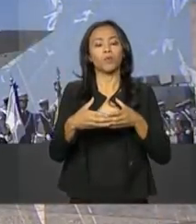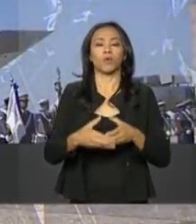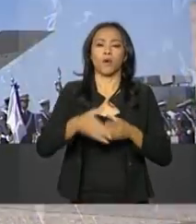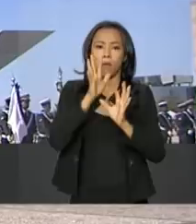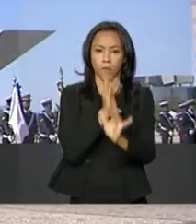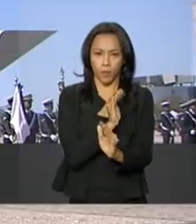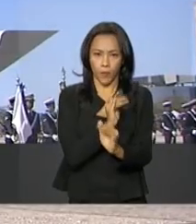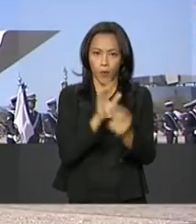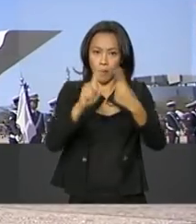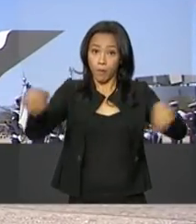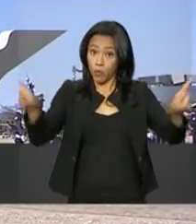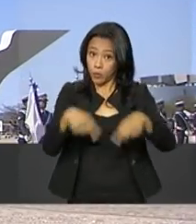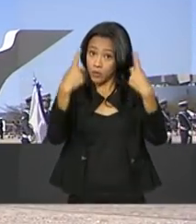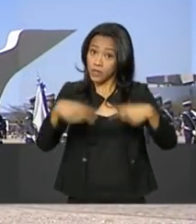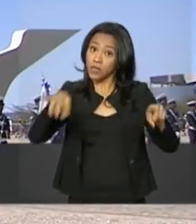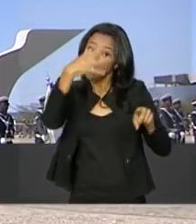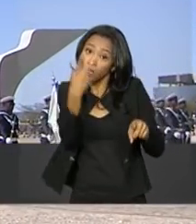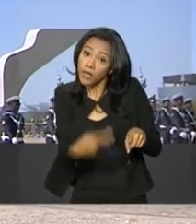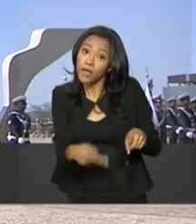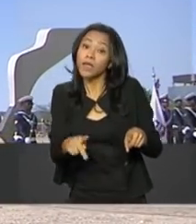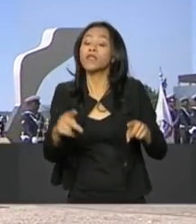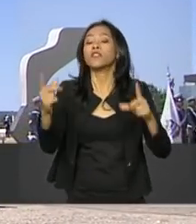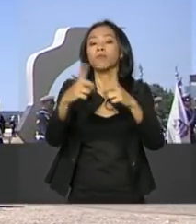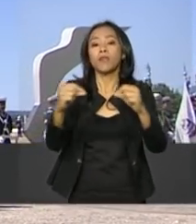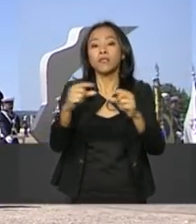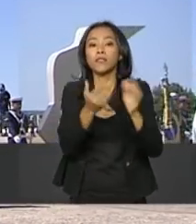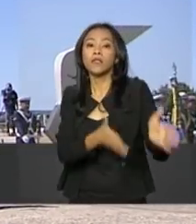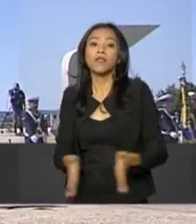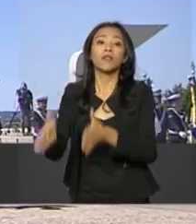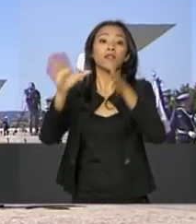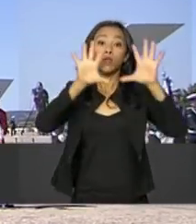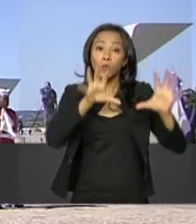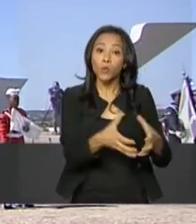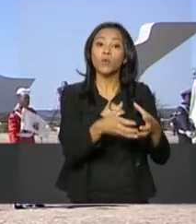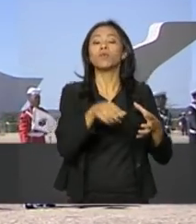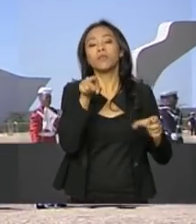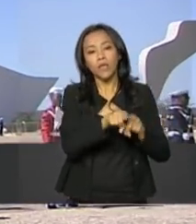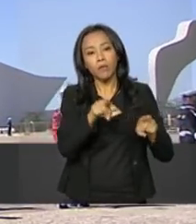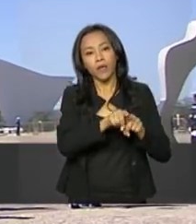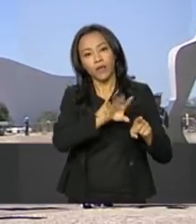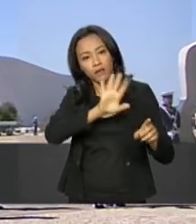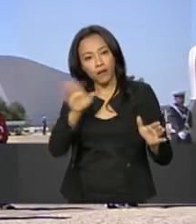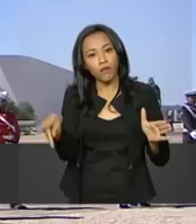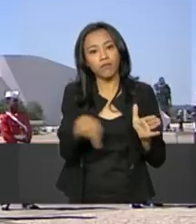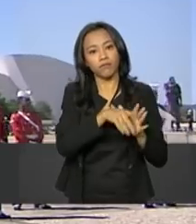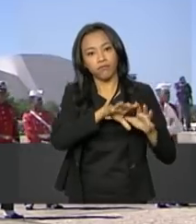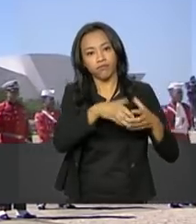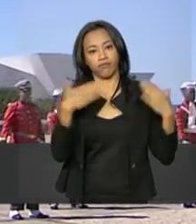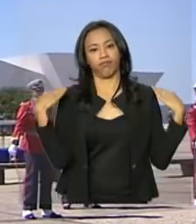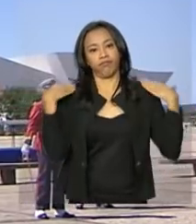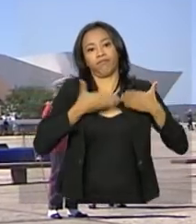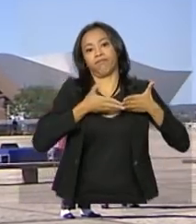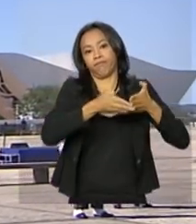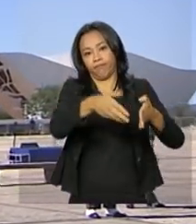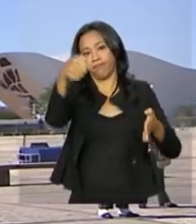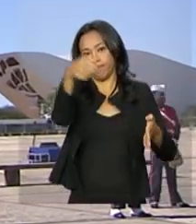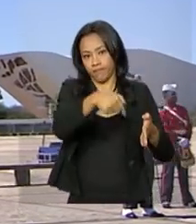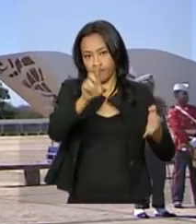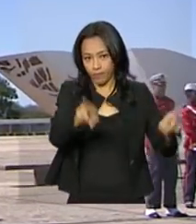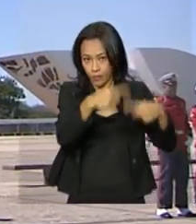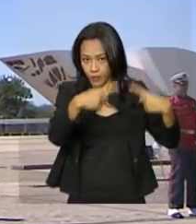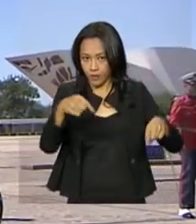de Fuzileiros Navais de Brasília e a Banda Marcial do Corpo de Fuzileiros Navais.